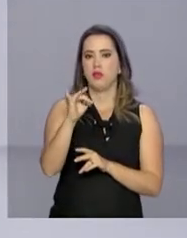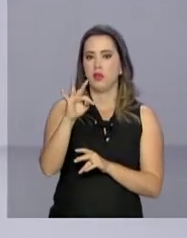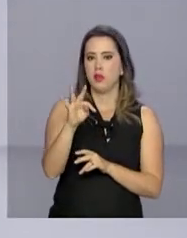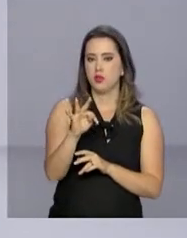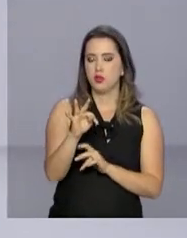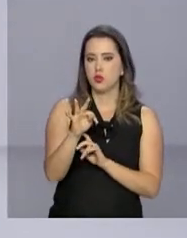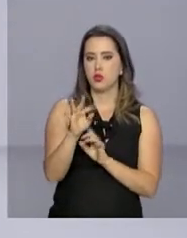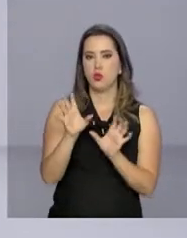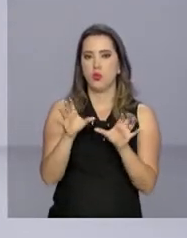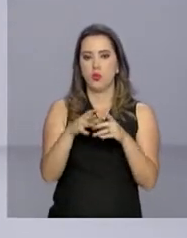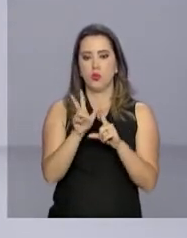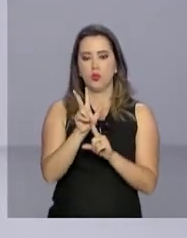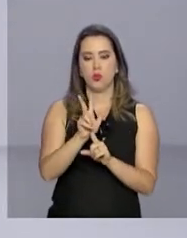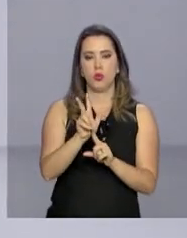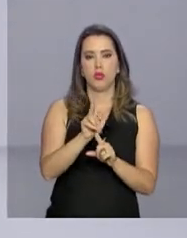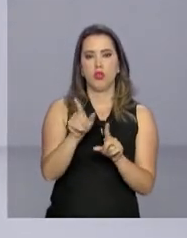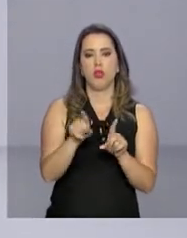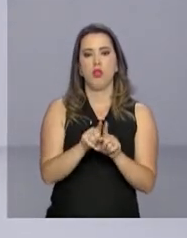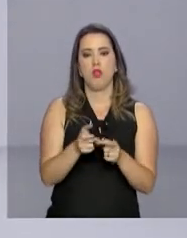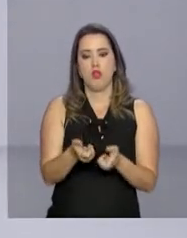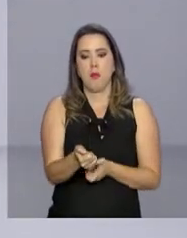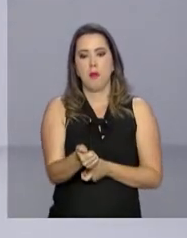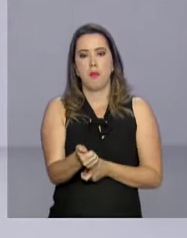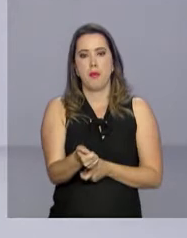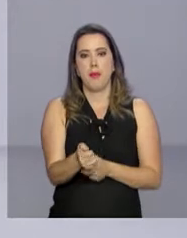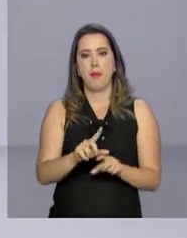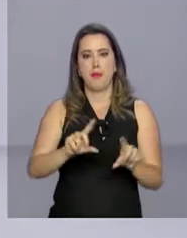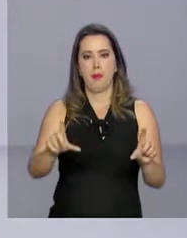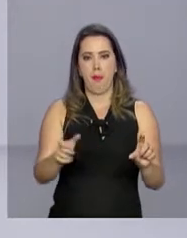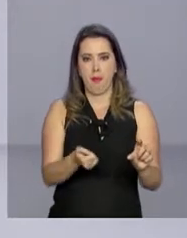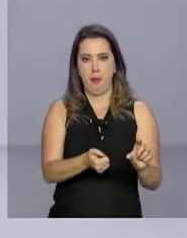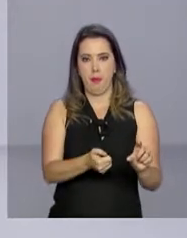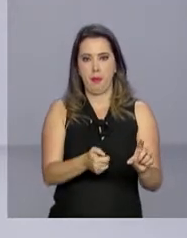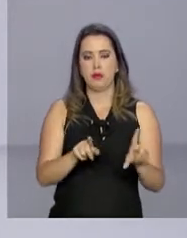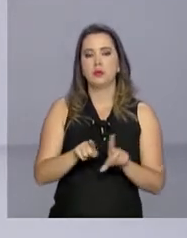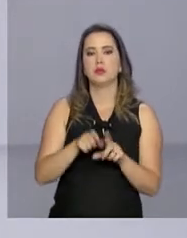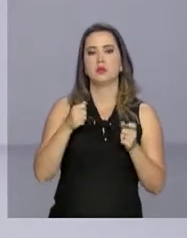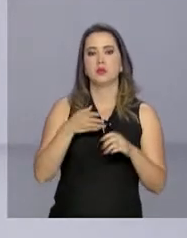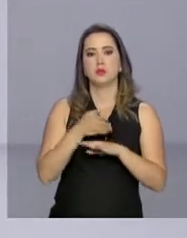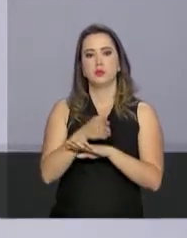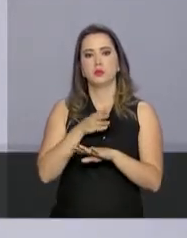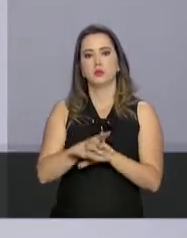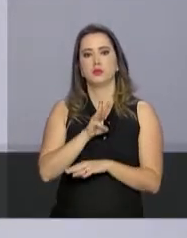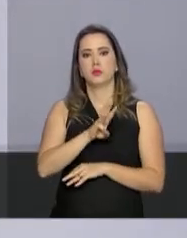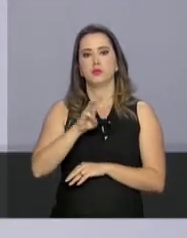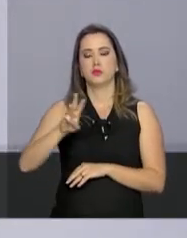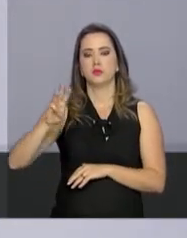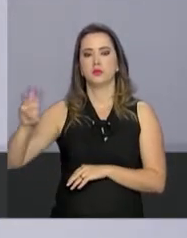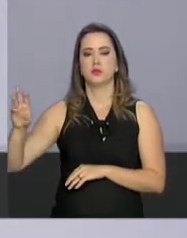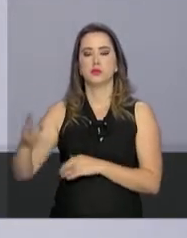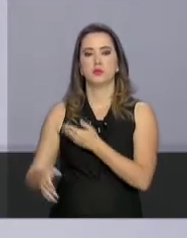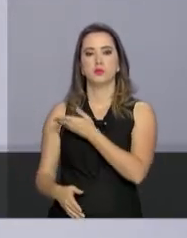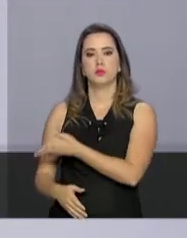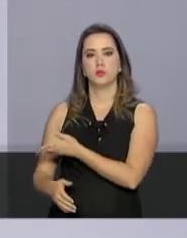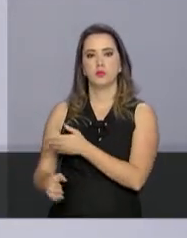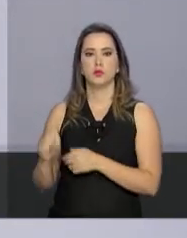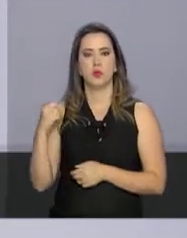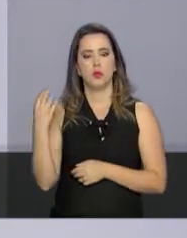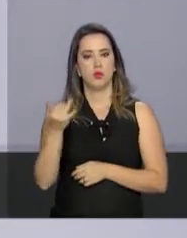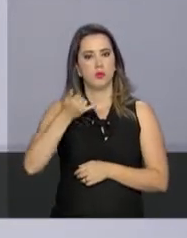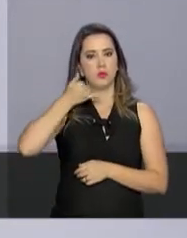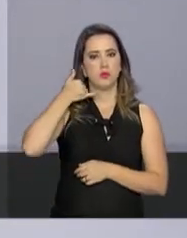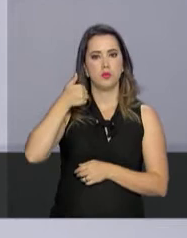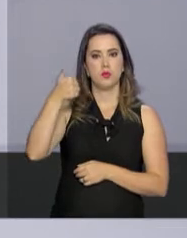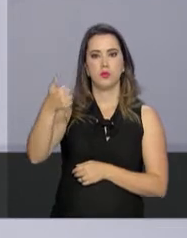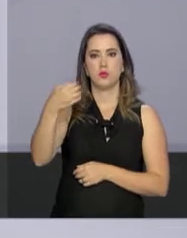por conversor antena e controle remoto para isso é necessário entrar na página dos seja digital ou ligar